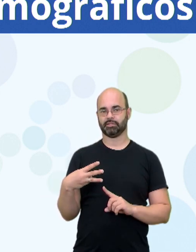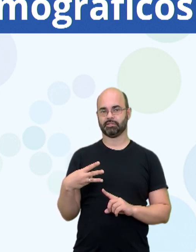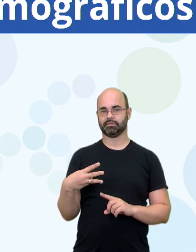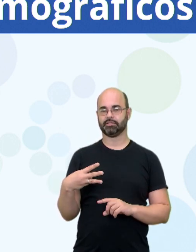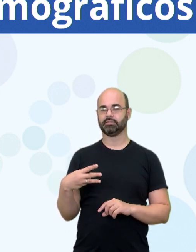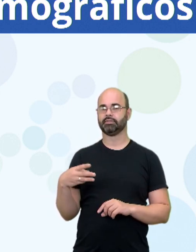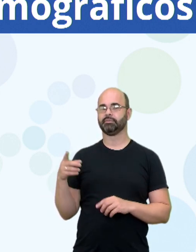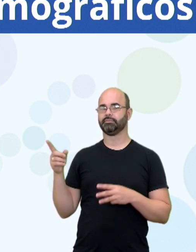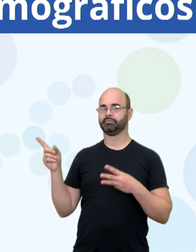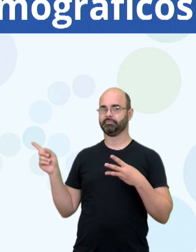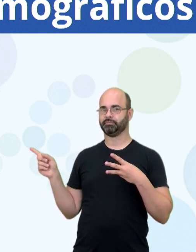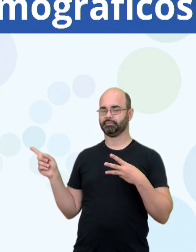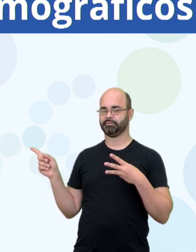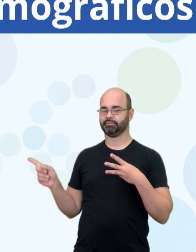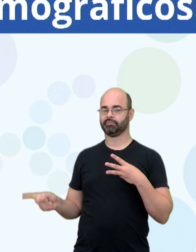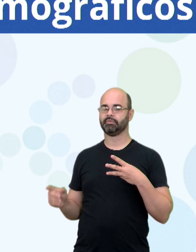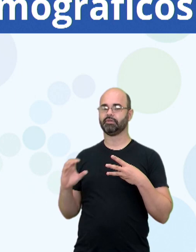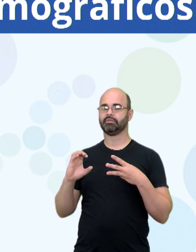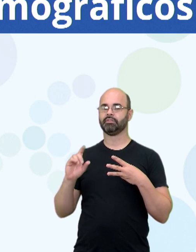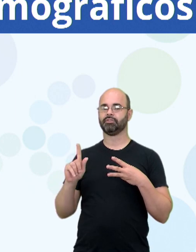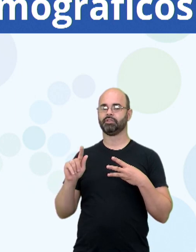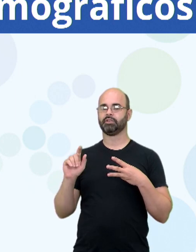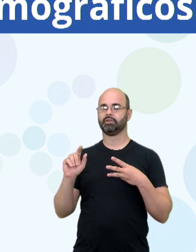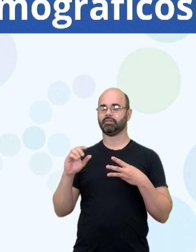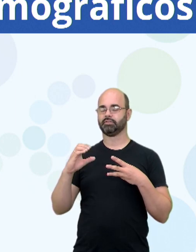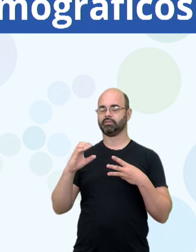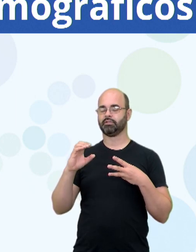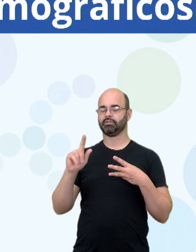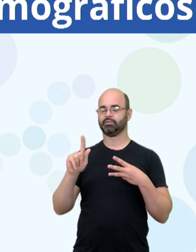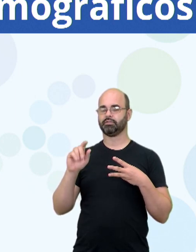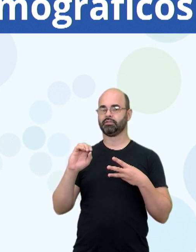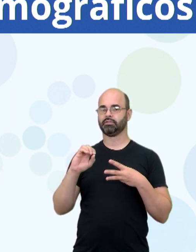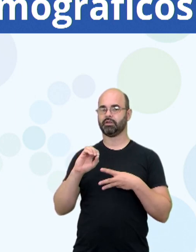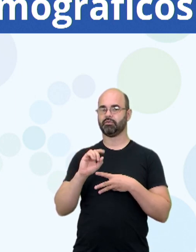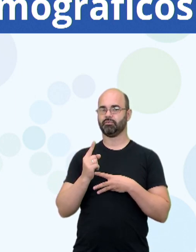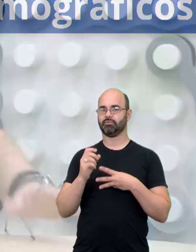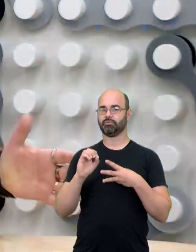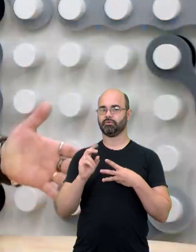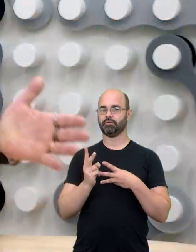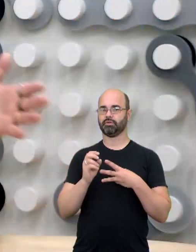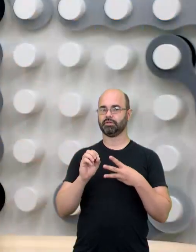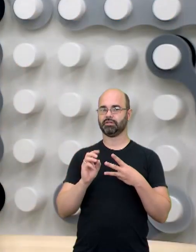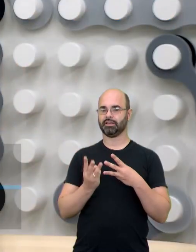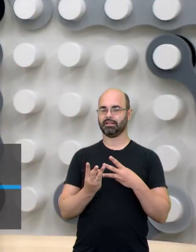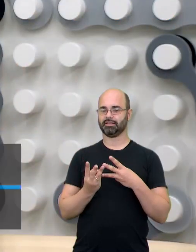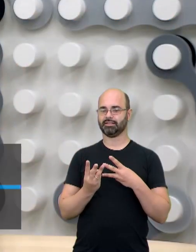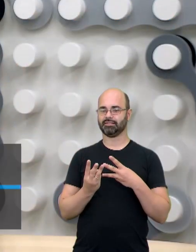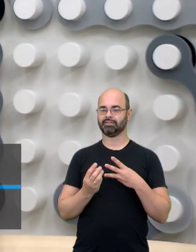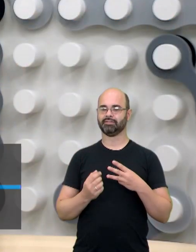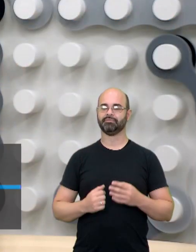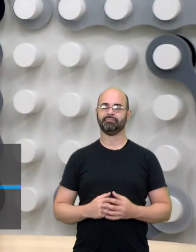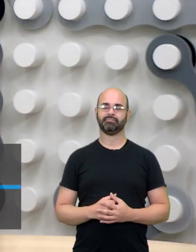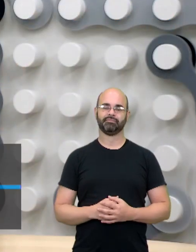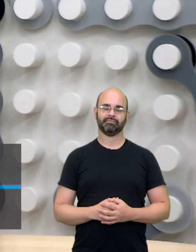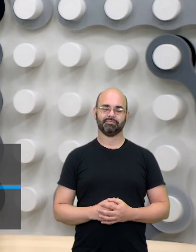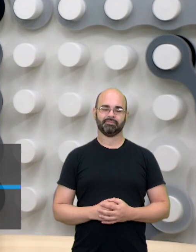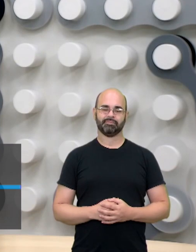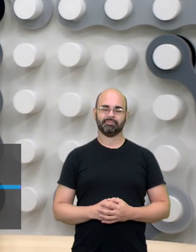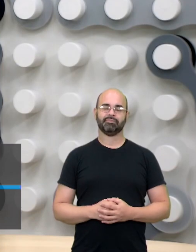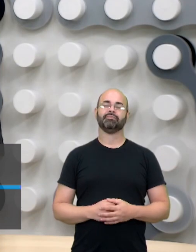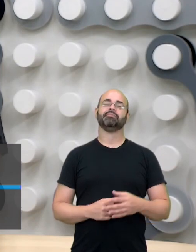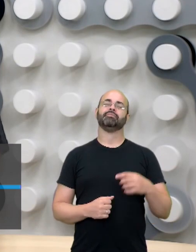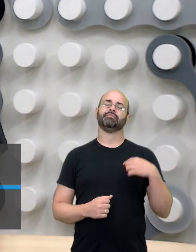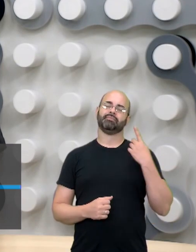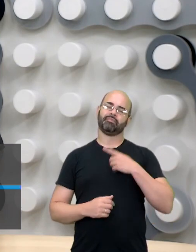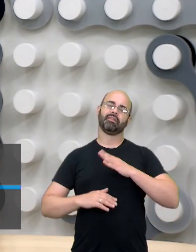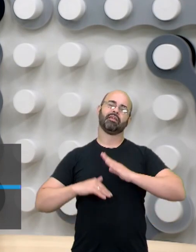habilidades CG01, 02 e 03, tá certo? Então vocês, desde o começo da atividade, a gente passa as